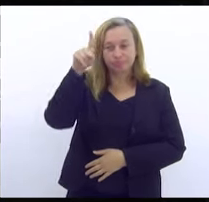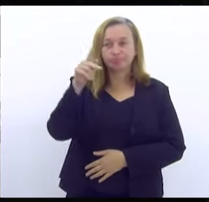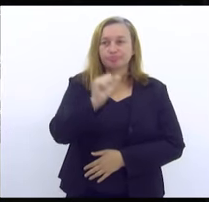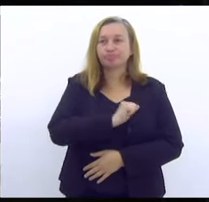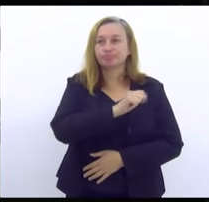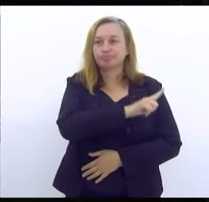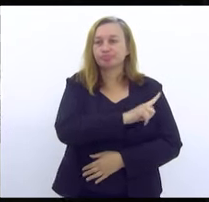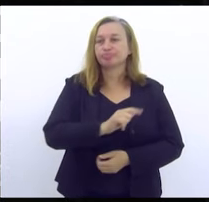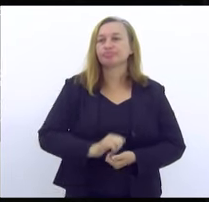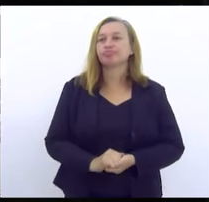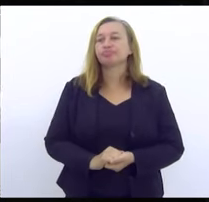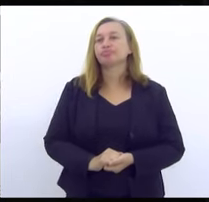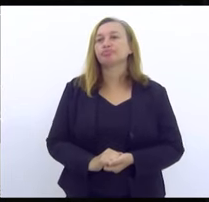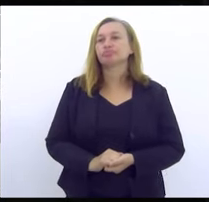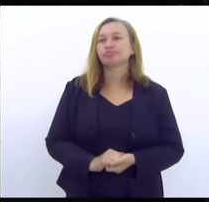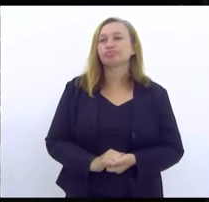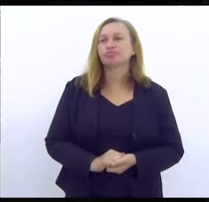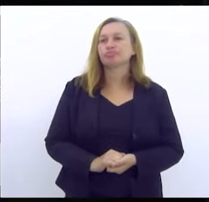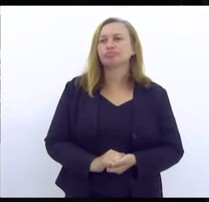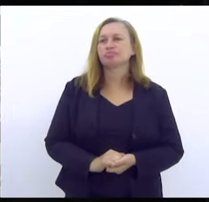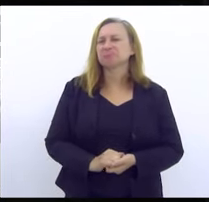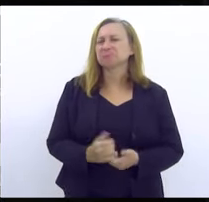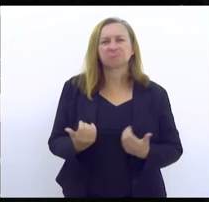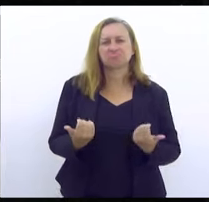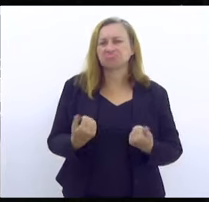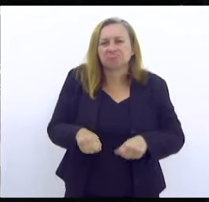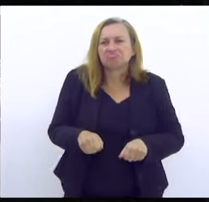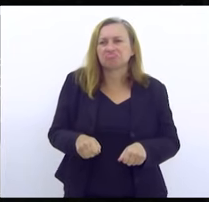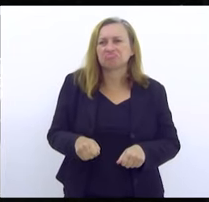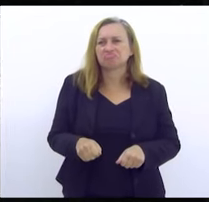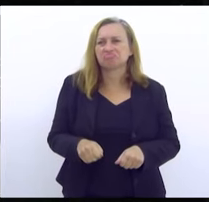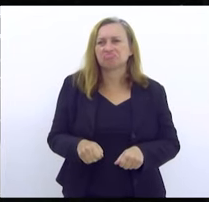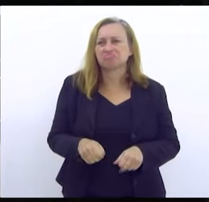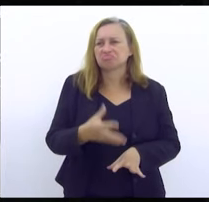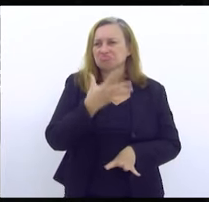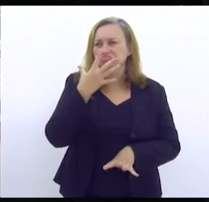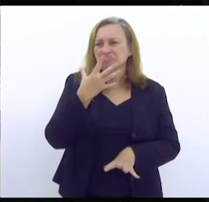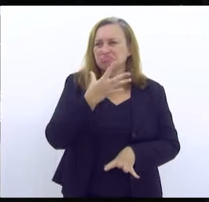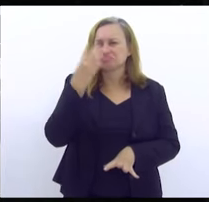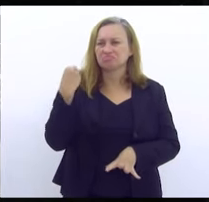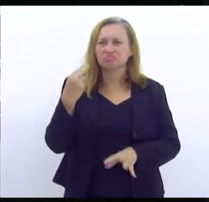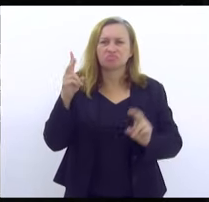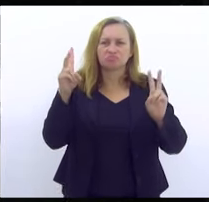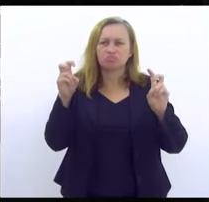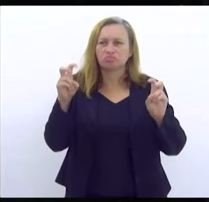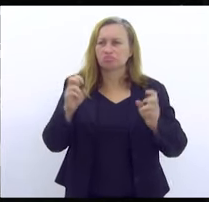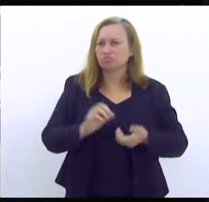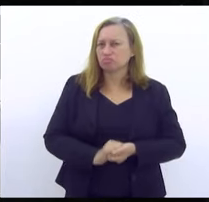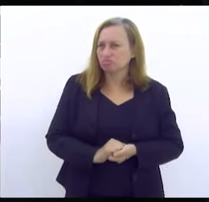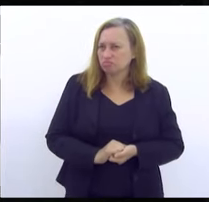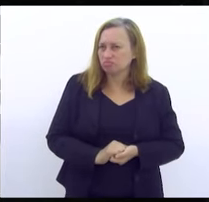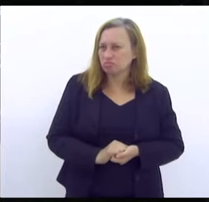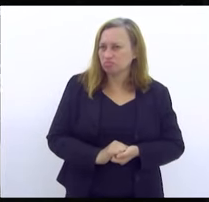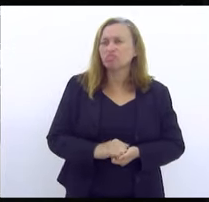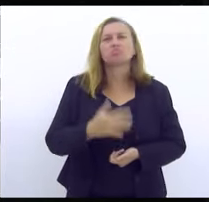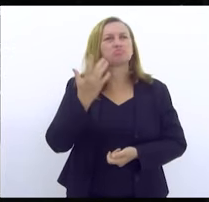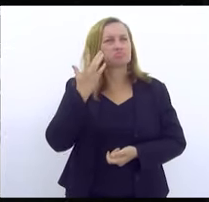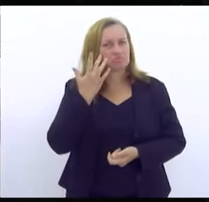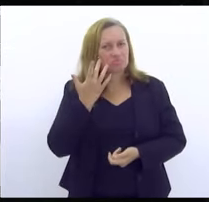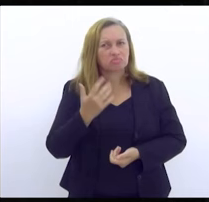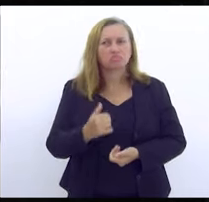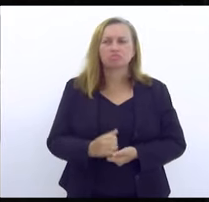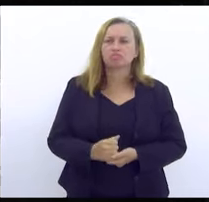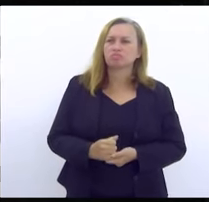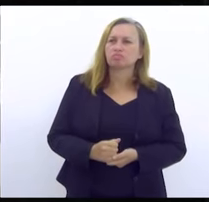nossa cidade. Não dá para minimizar um fato como esse. Achamos que